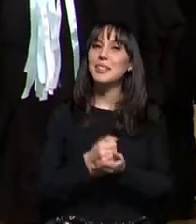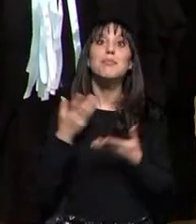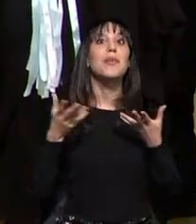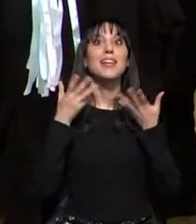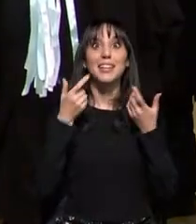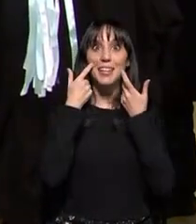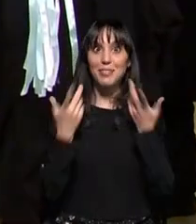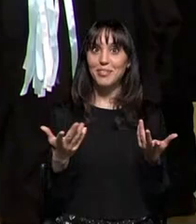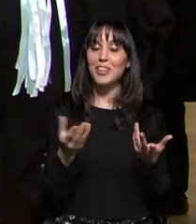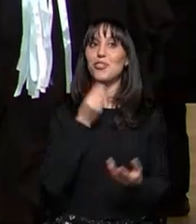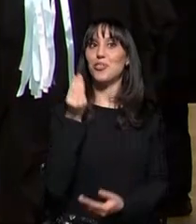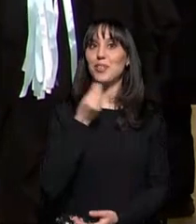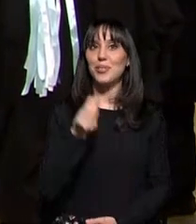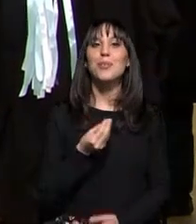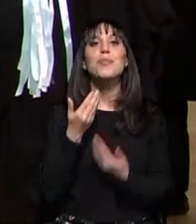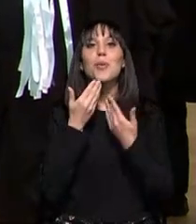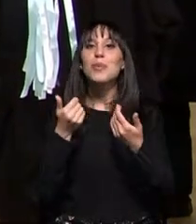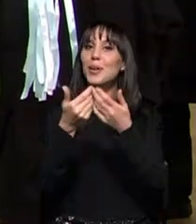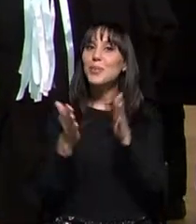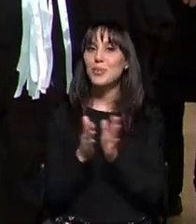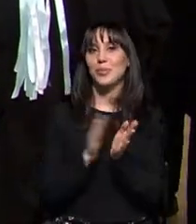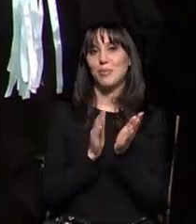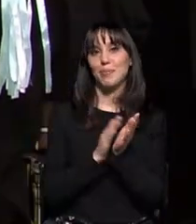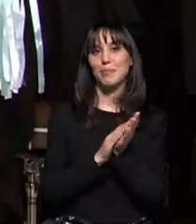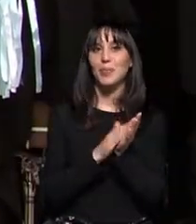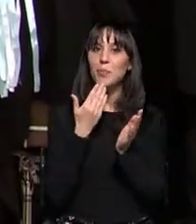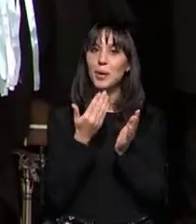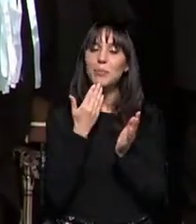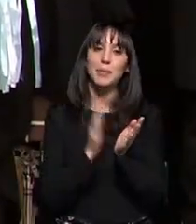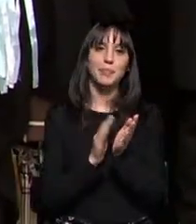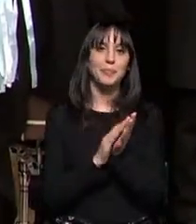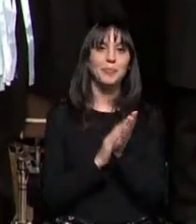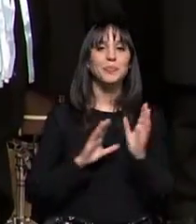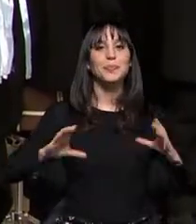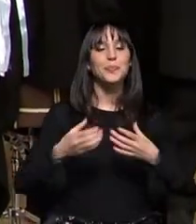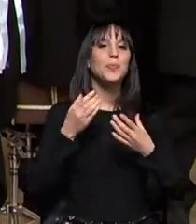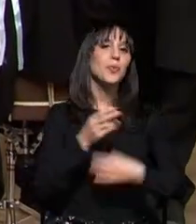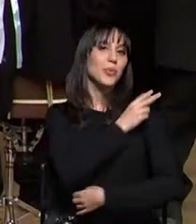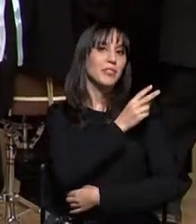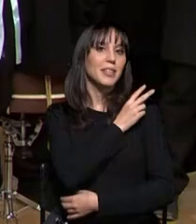tanta juventude. Obrigada a todos e um grande aplauso. Muito obrigado. É a Tuna Universitária.